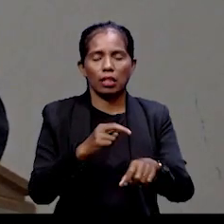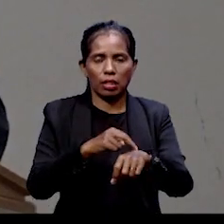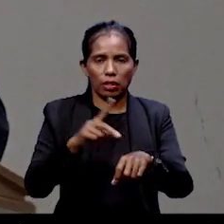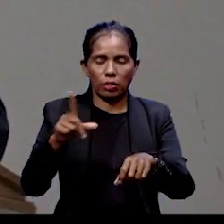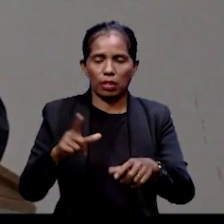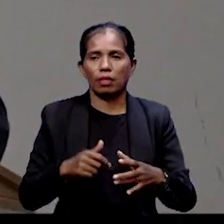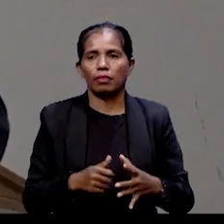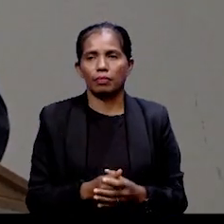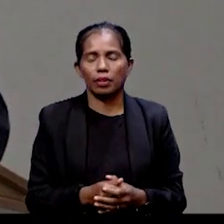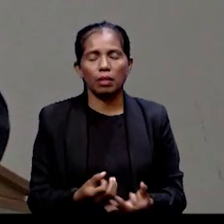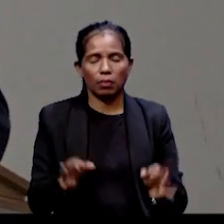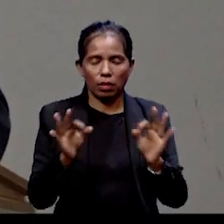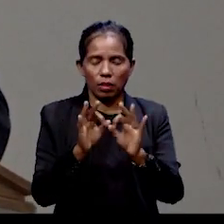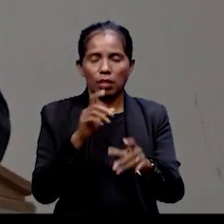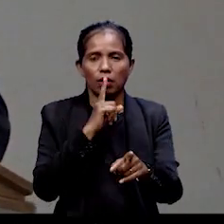muita certeza.